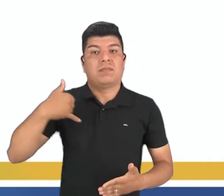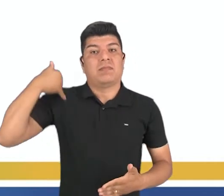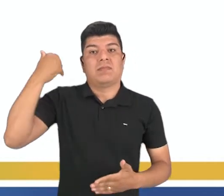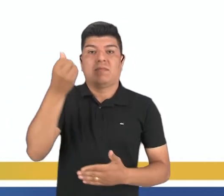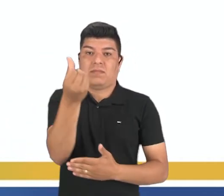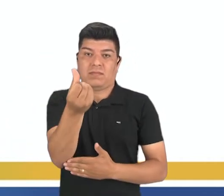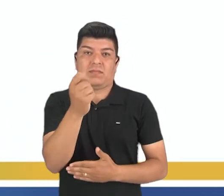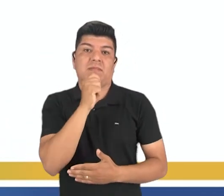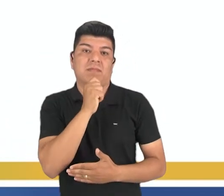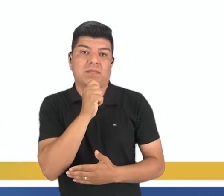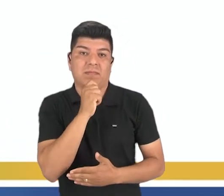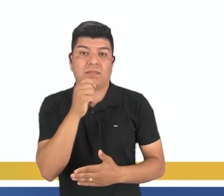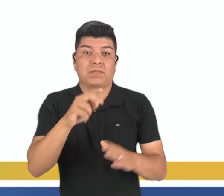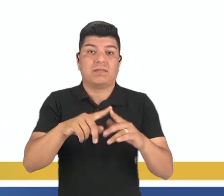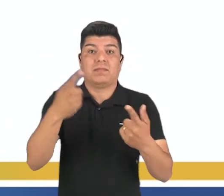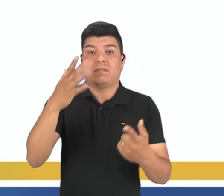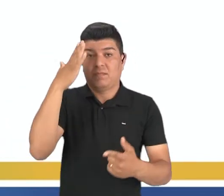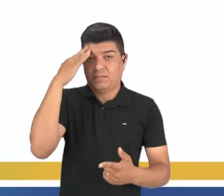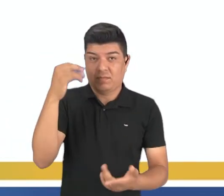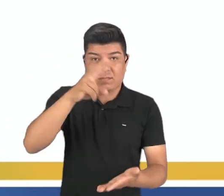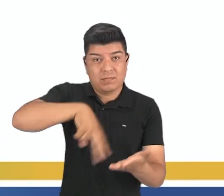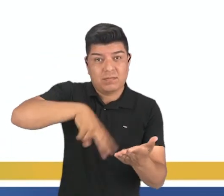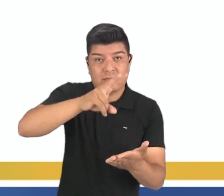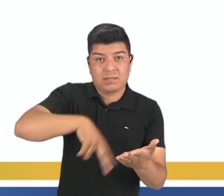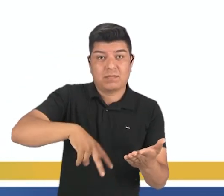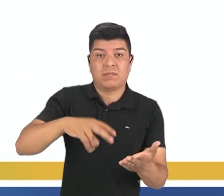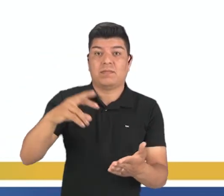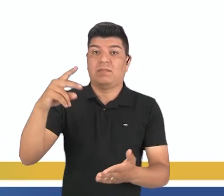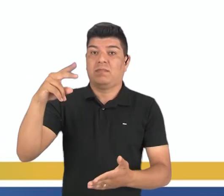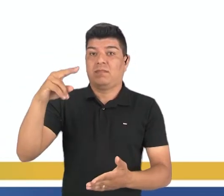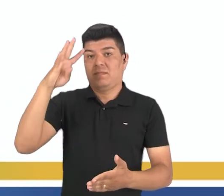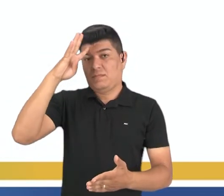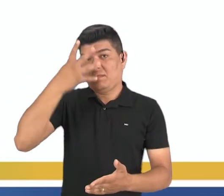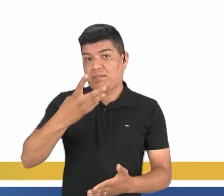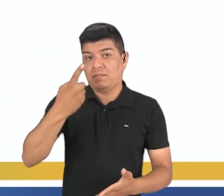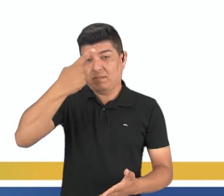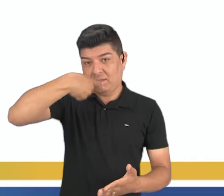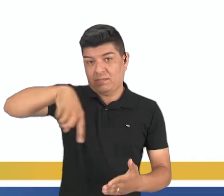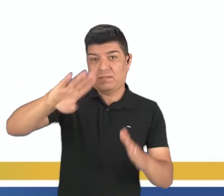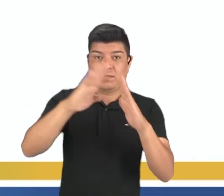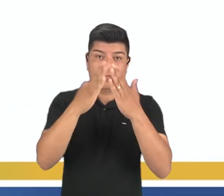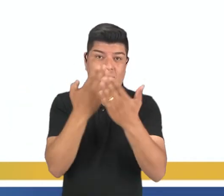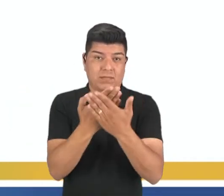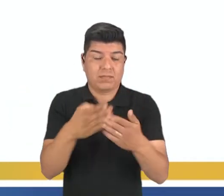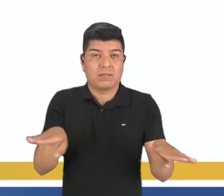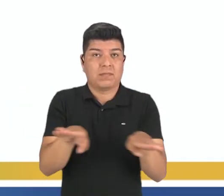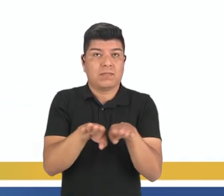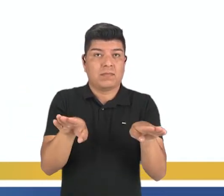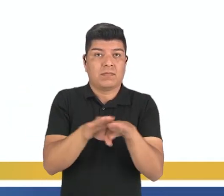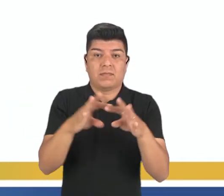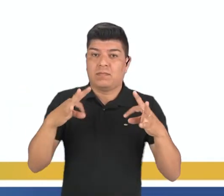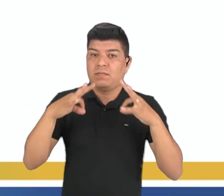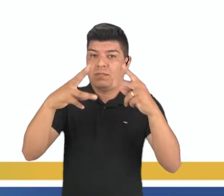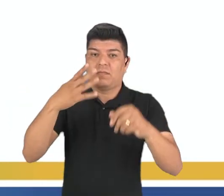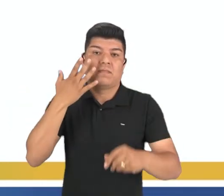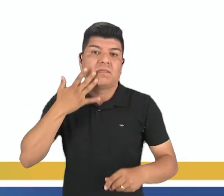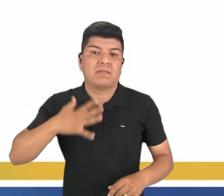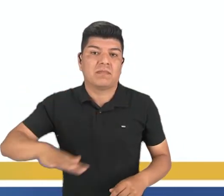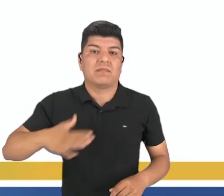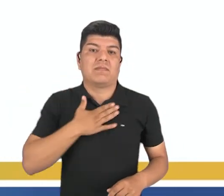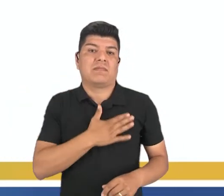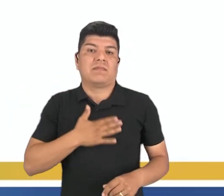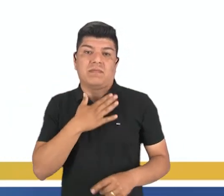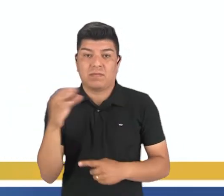mas como já sabia ler, meus irmãos decidiram que eu devia ir à escola também. Como toda criança gostava